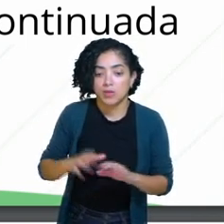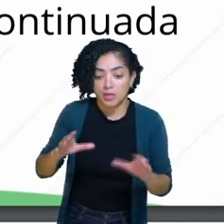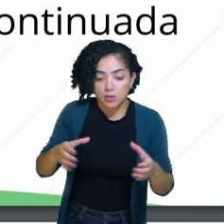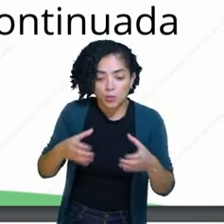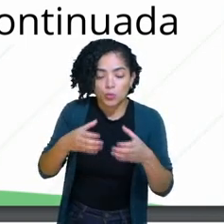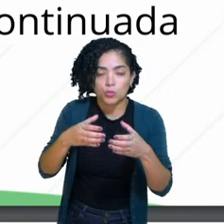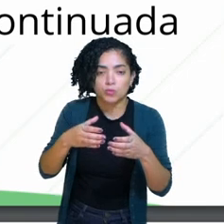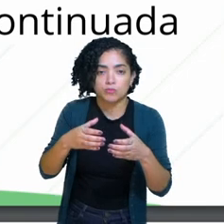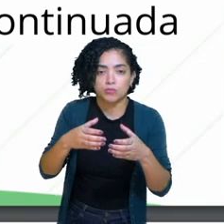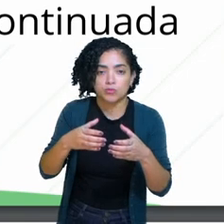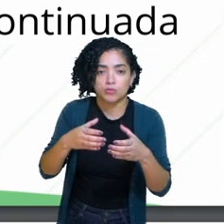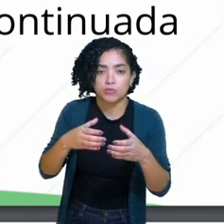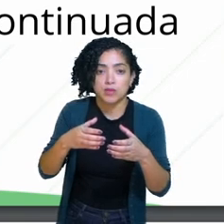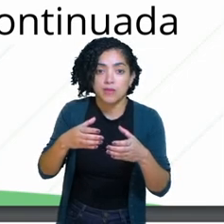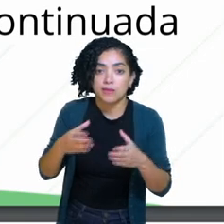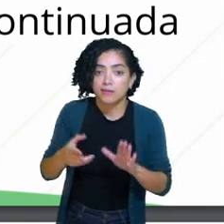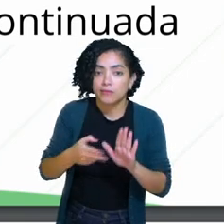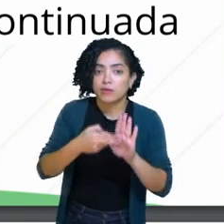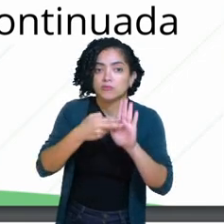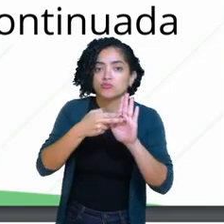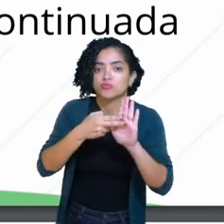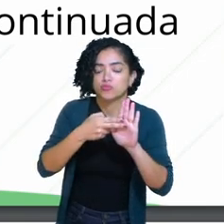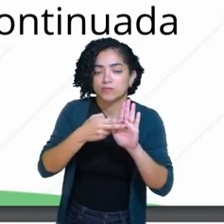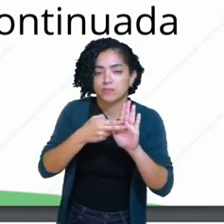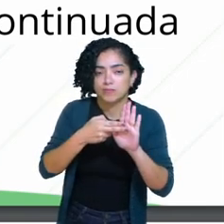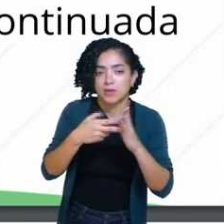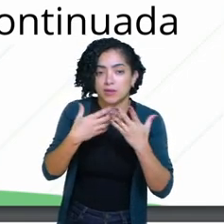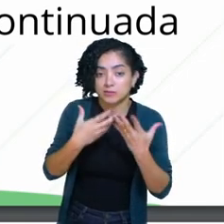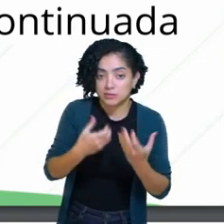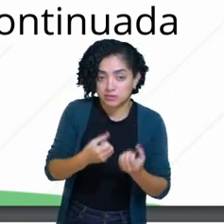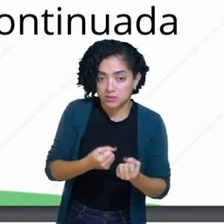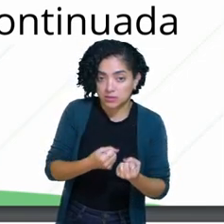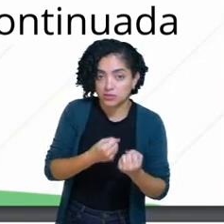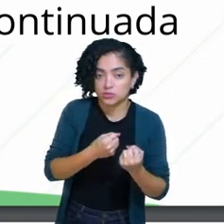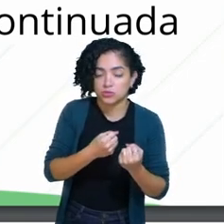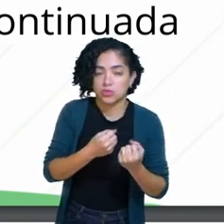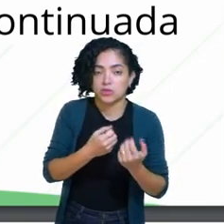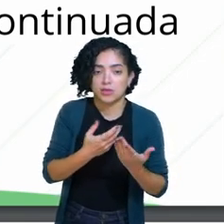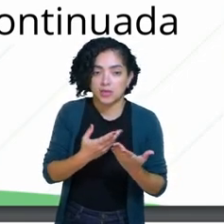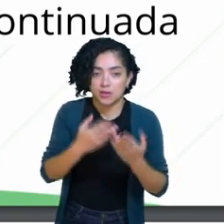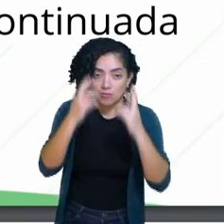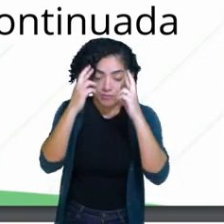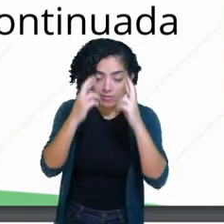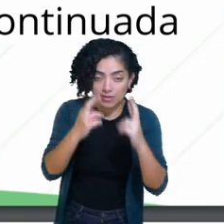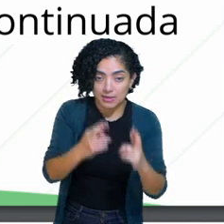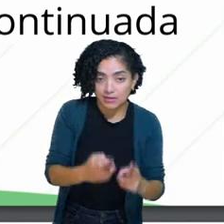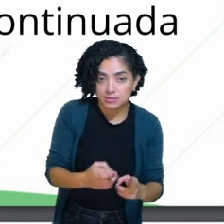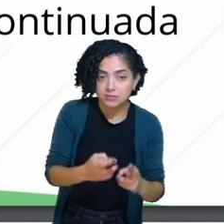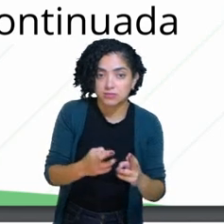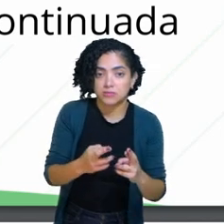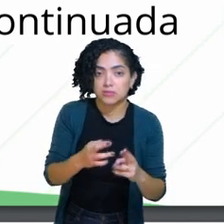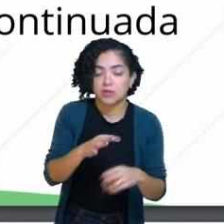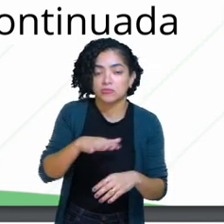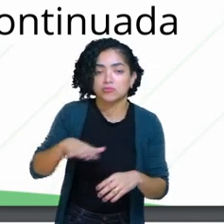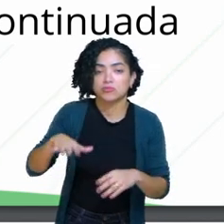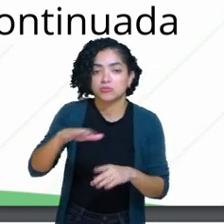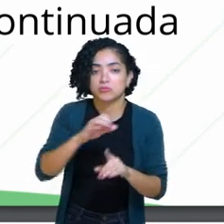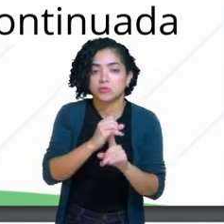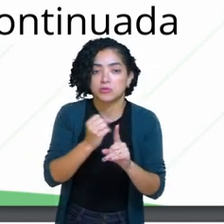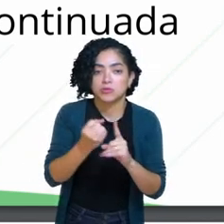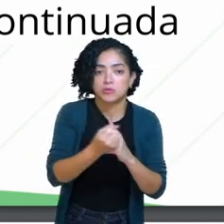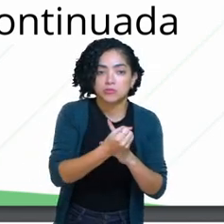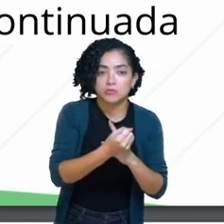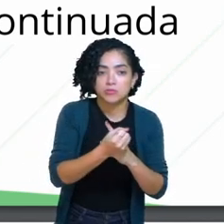eh assuma e tenha uma respeitabilidade maior do ponto de vista da própria sociedade seja um um